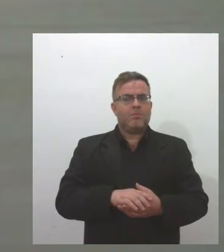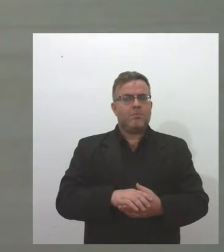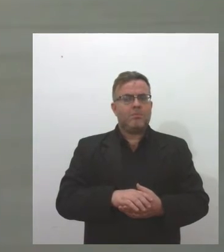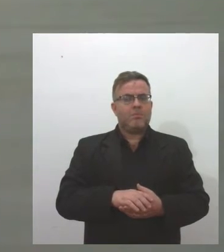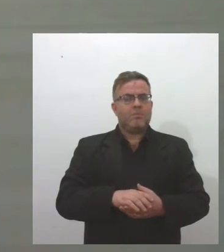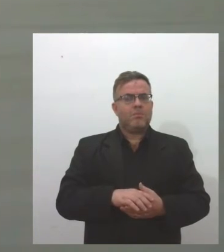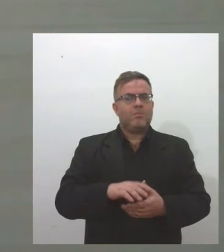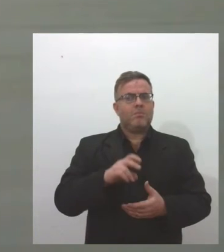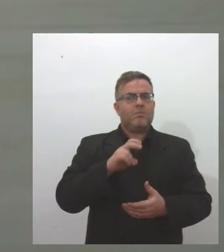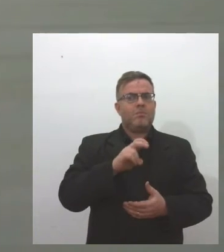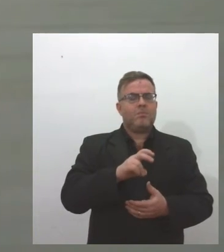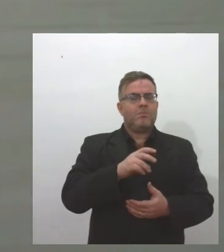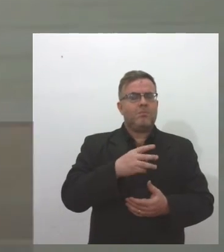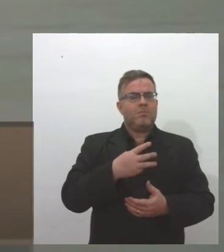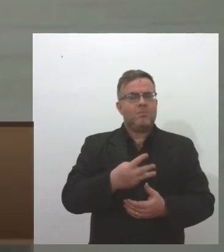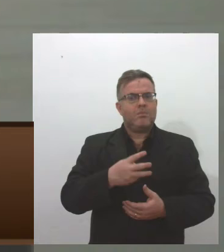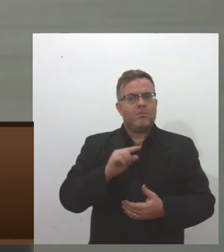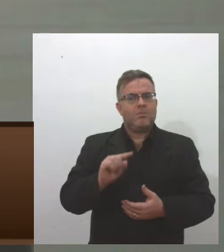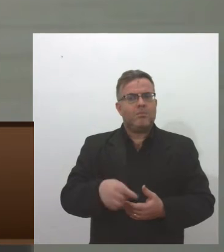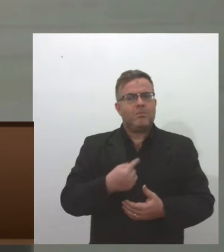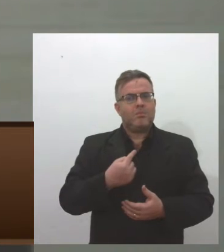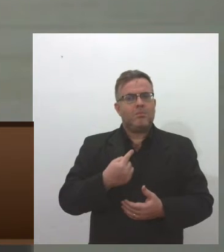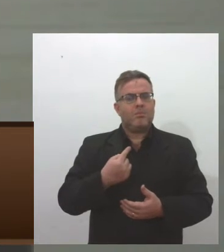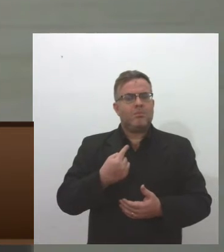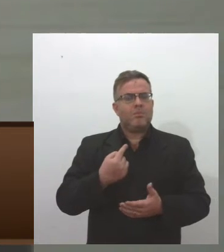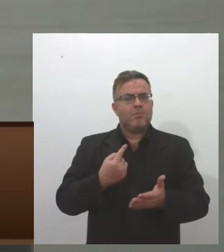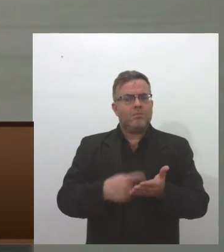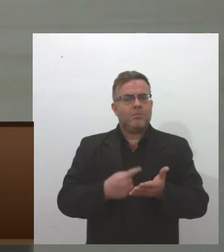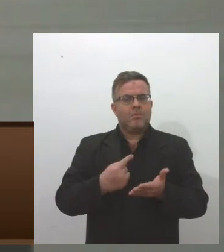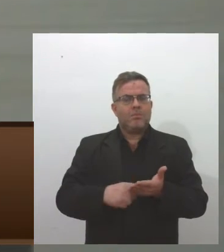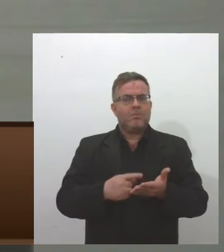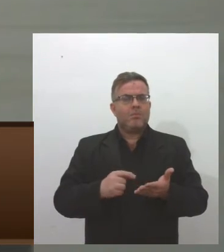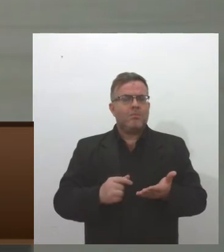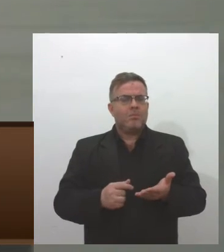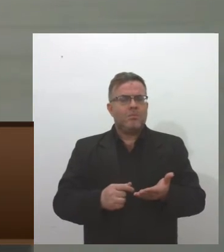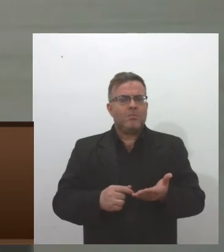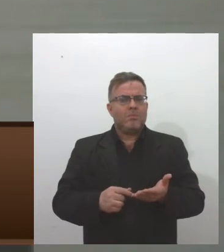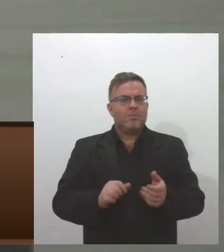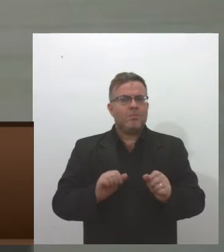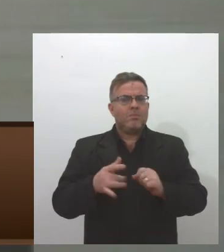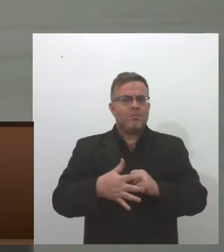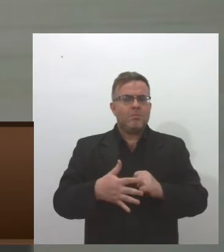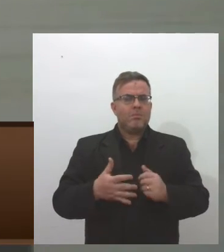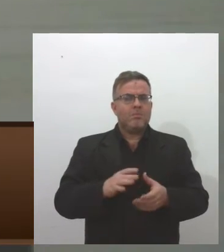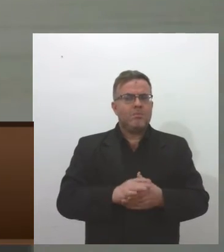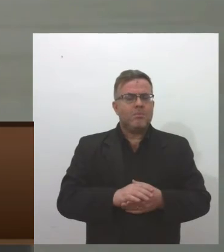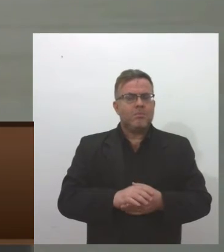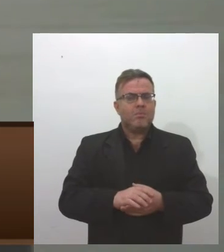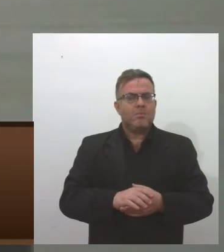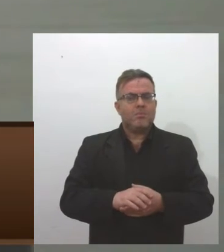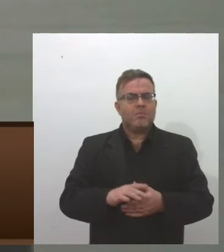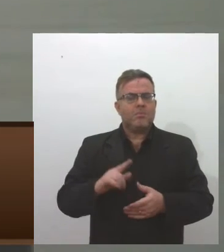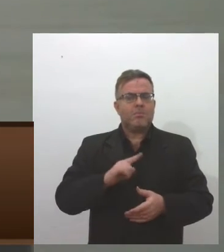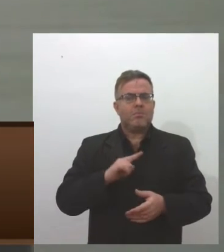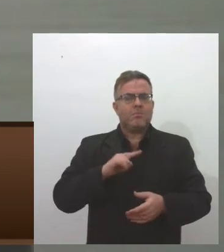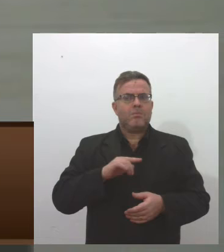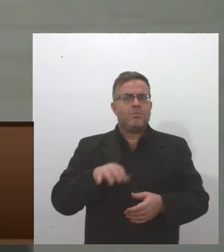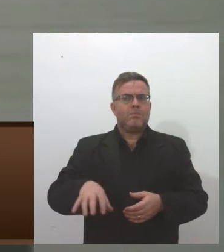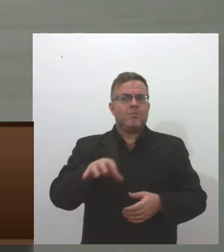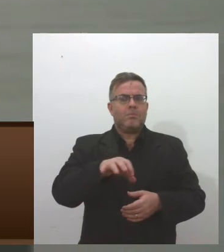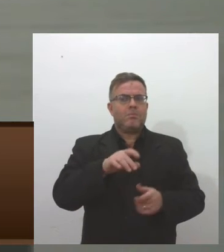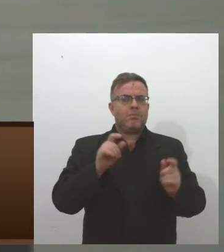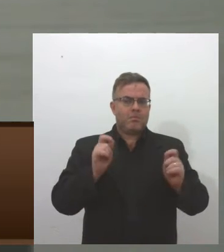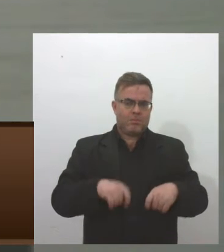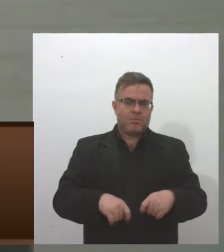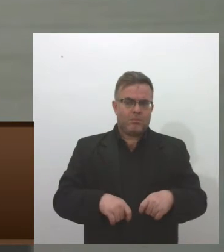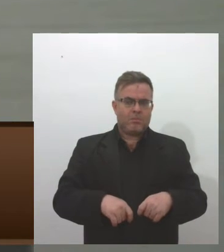53.820 doses da Pfizer contra a Covid-19. A distribuição dos imunizantes para os regionais está prevista para acontecer